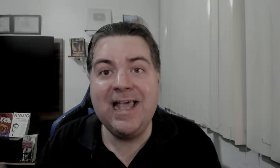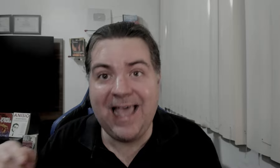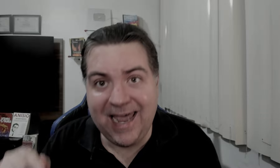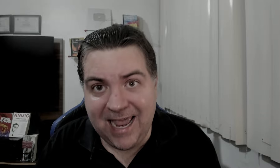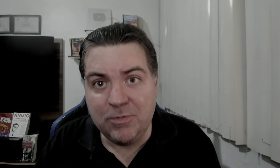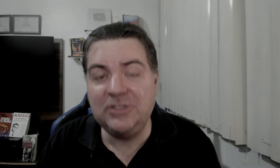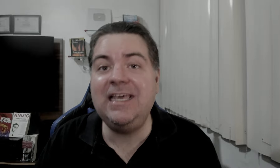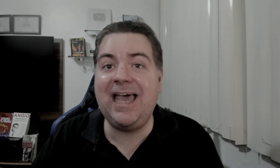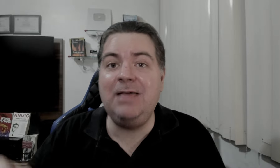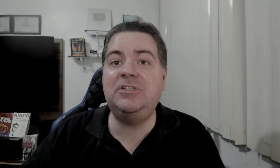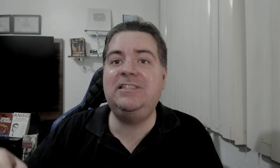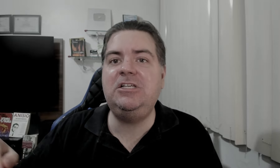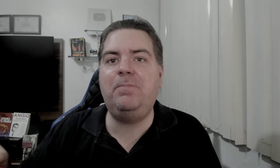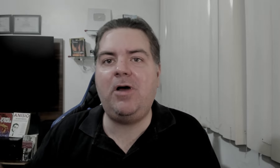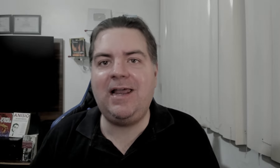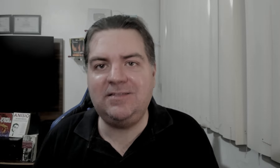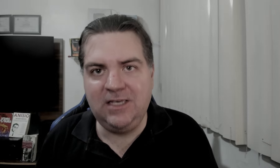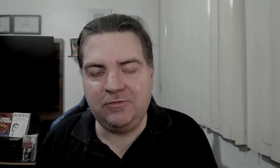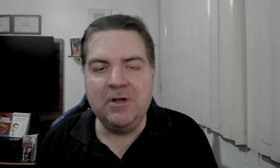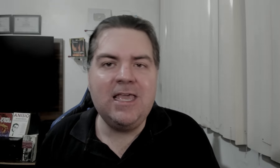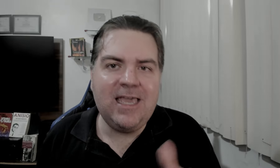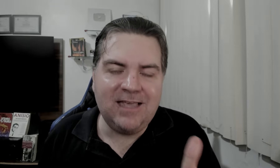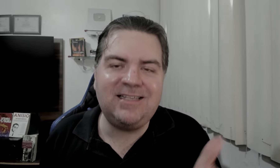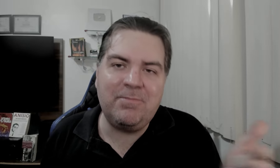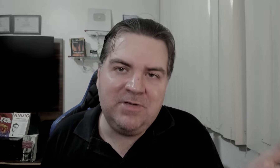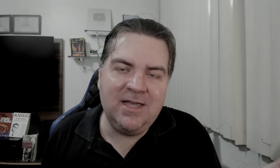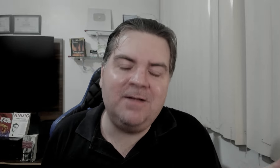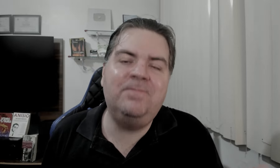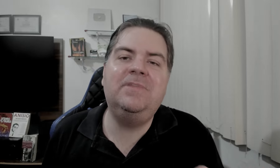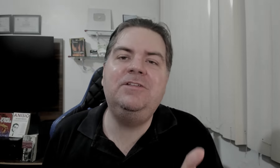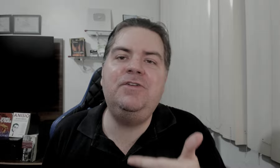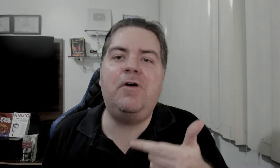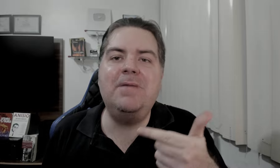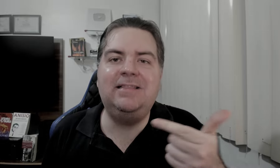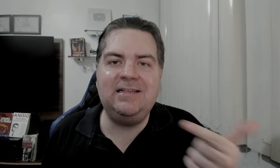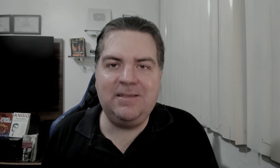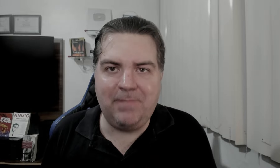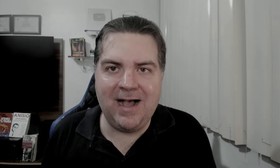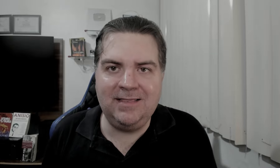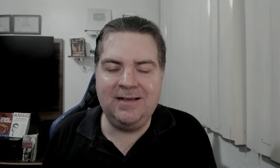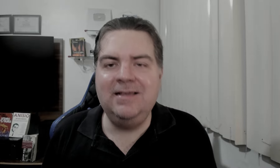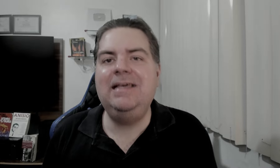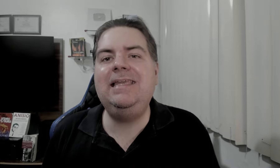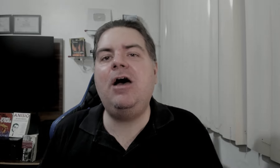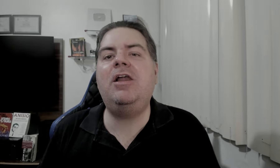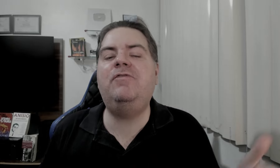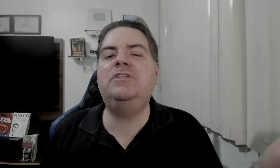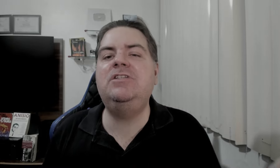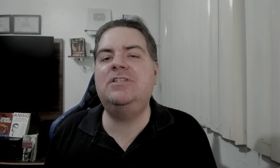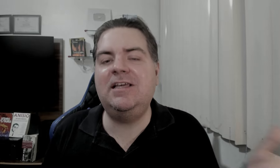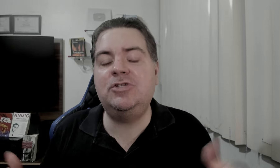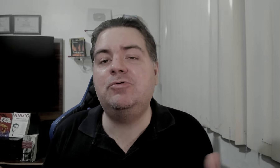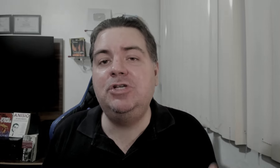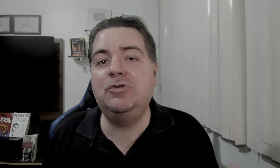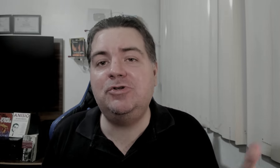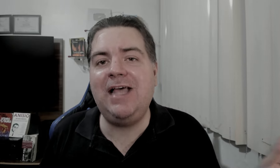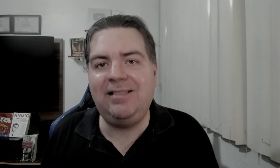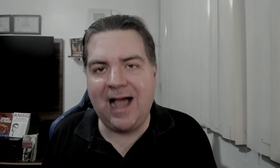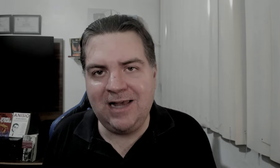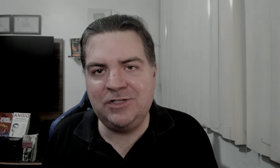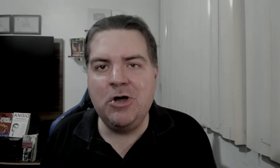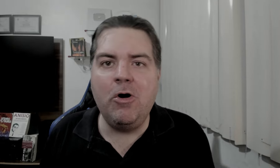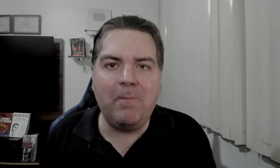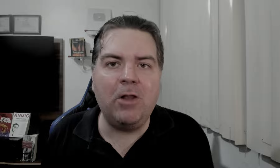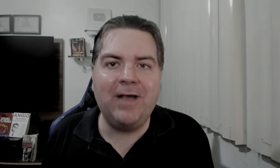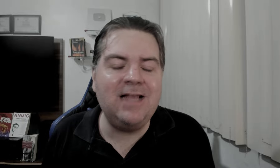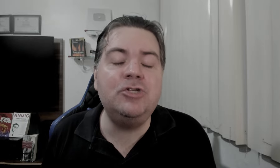contrário. Queremos que seja progressivo. E sabia, de forma antecipada, que na hora que fossem de ser discutidos os